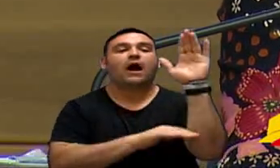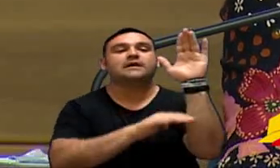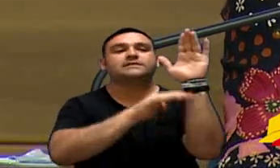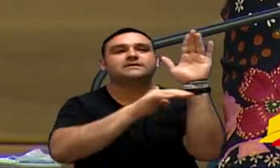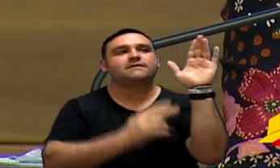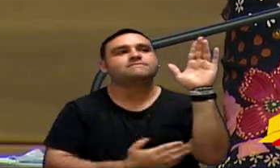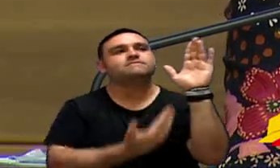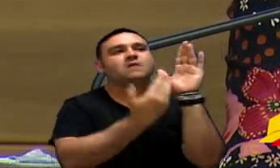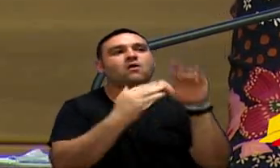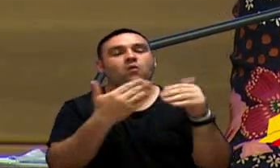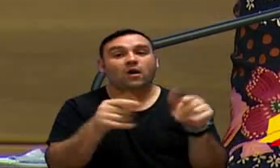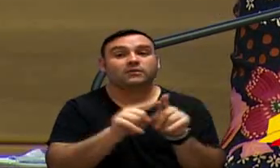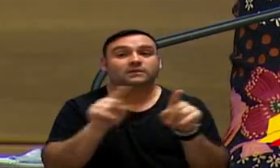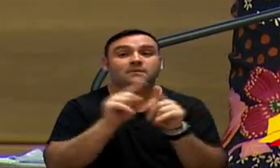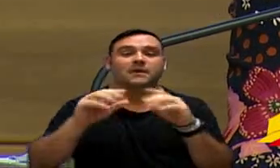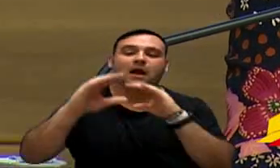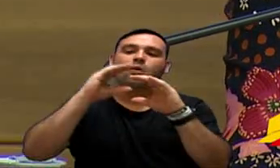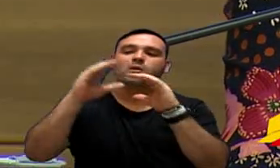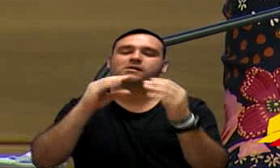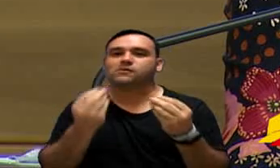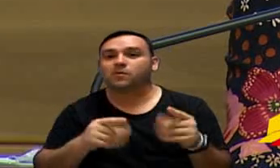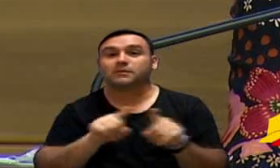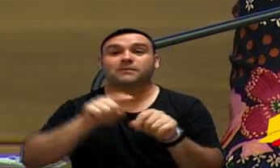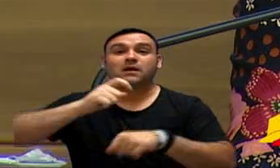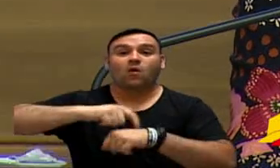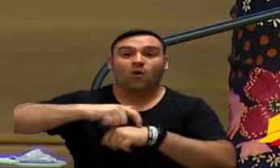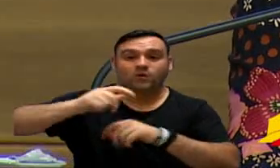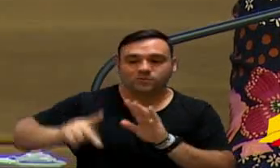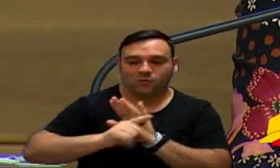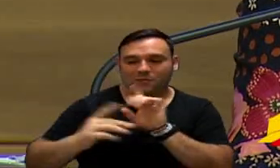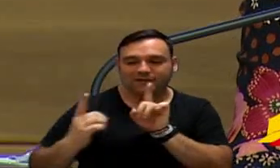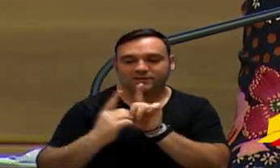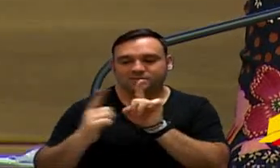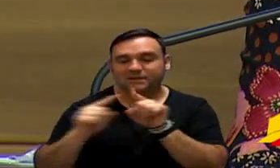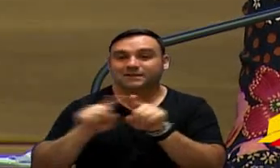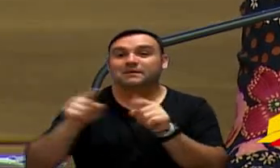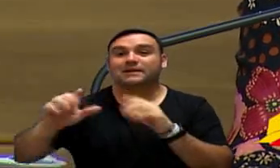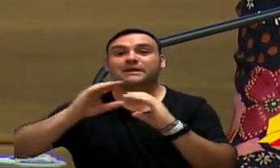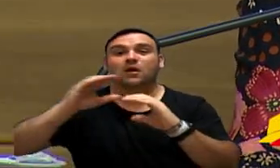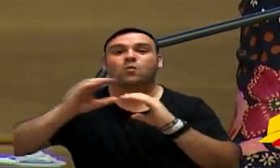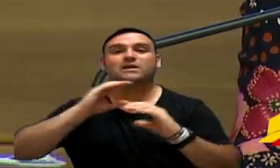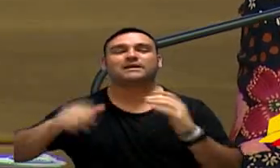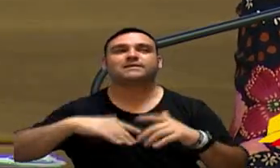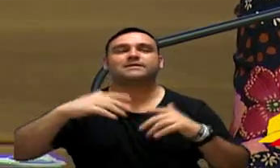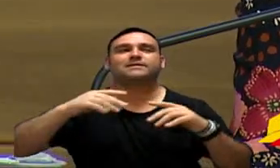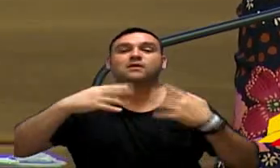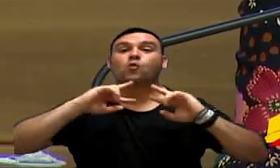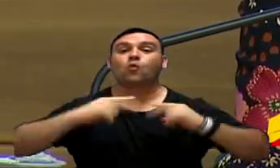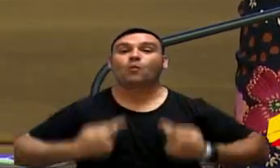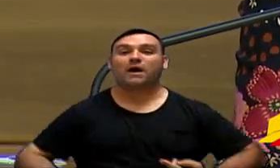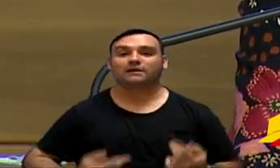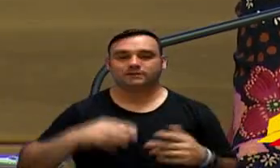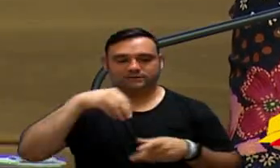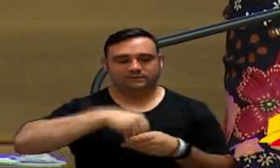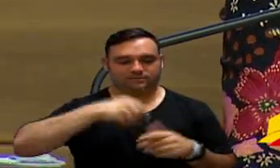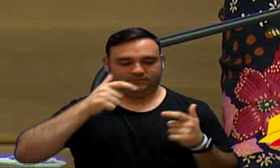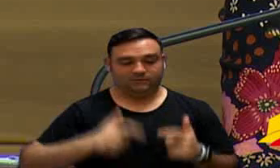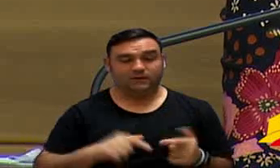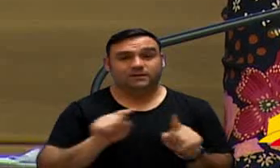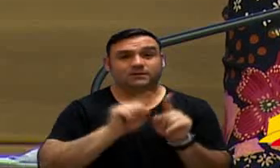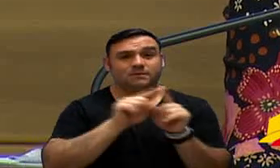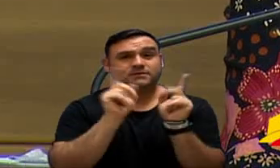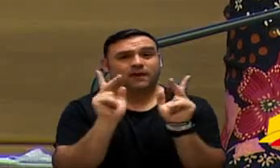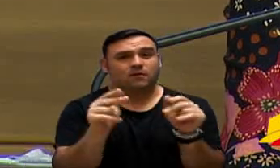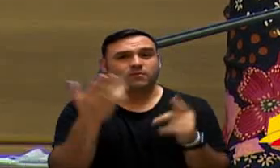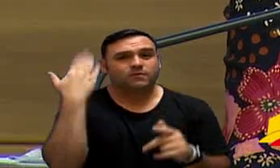se dirigir, como é que está aquela comunicação, o horário de atendimento, ele tem uma comunicação mais humanizada naquele local. O mesmo